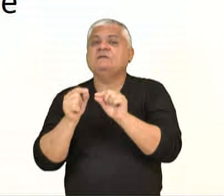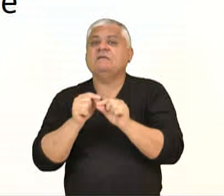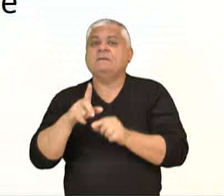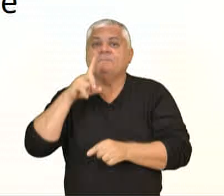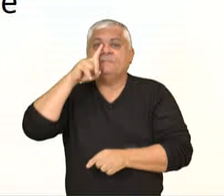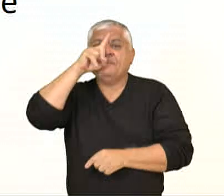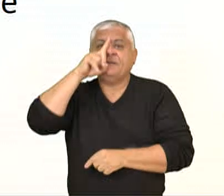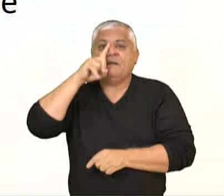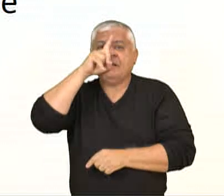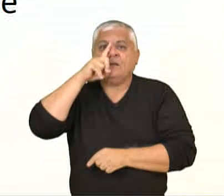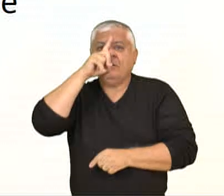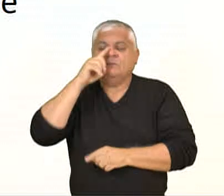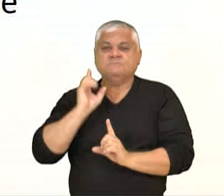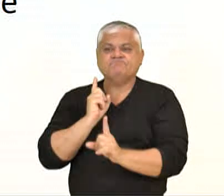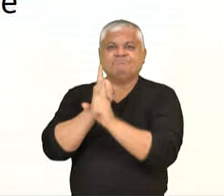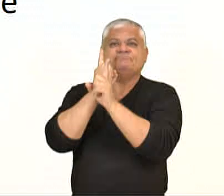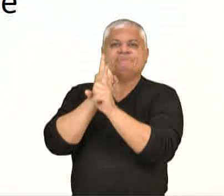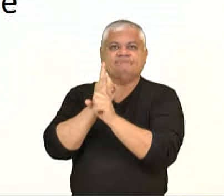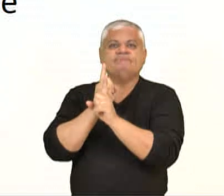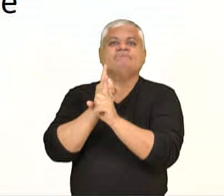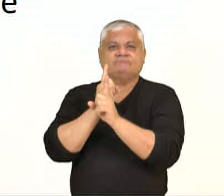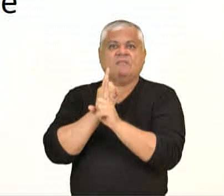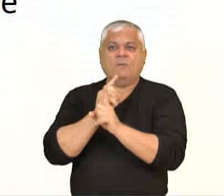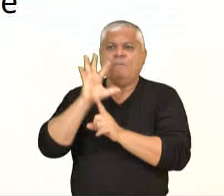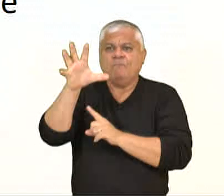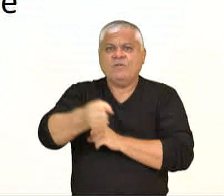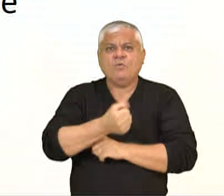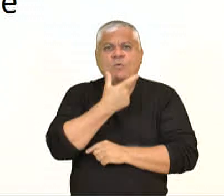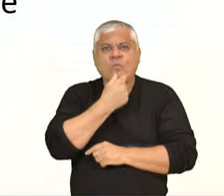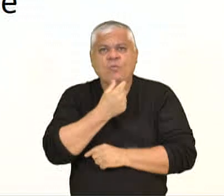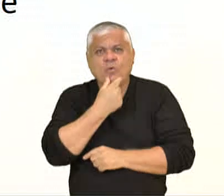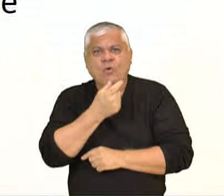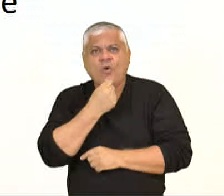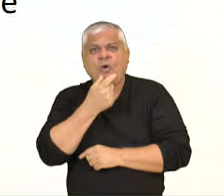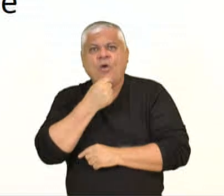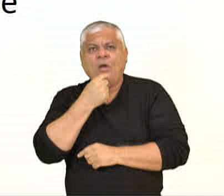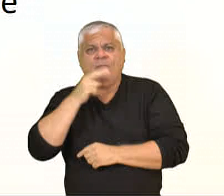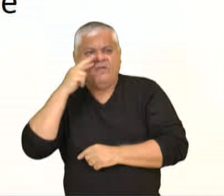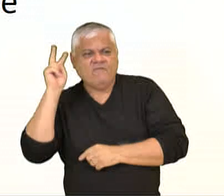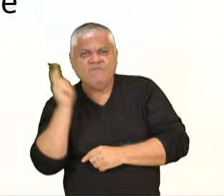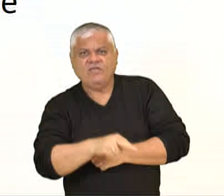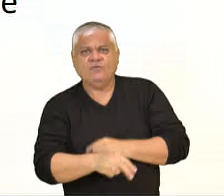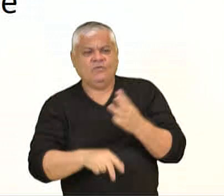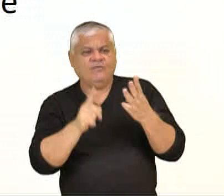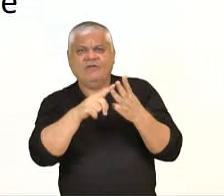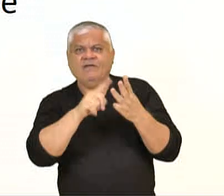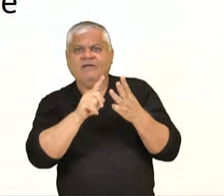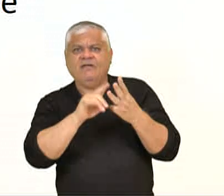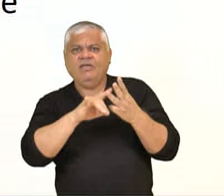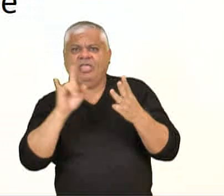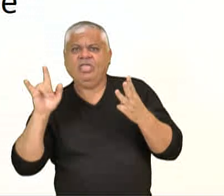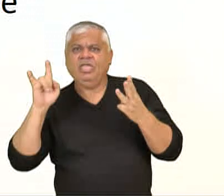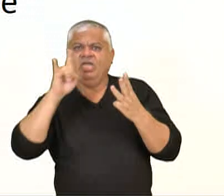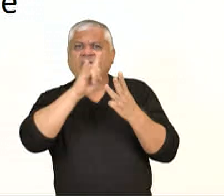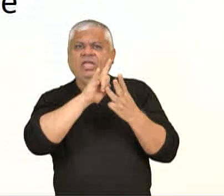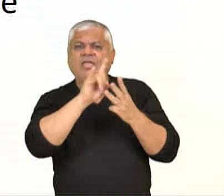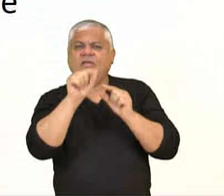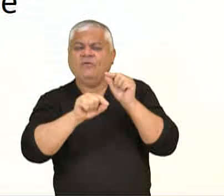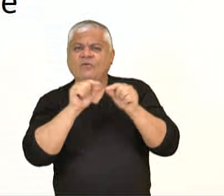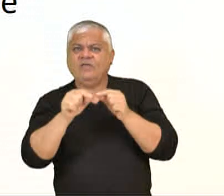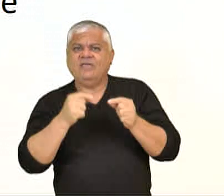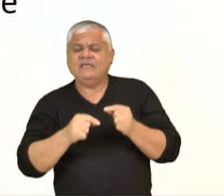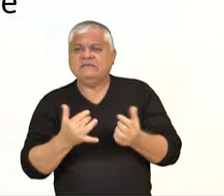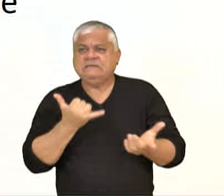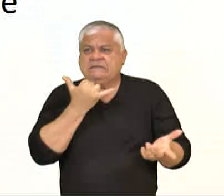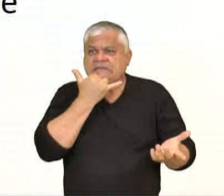vem a conta-gotas. Apanharam o marido a mulher com outro, um terceiro. Sem mais cá nem mais